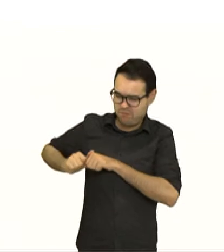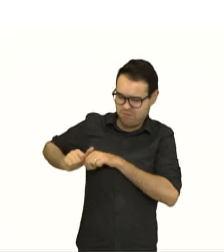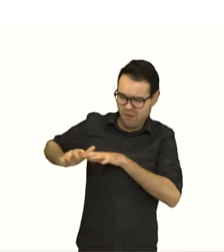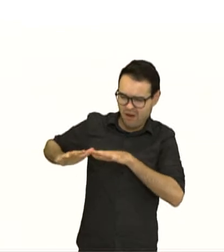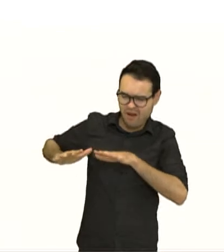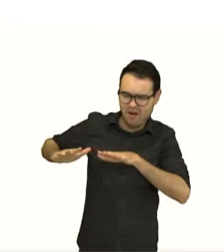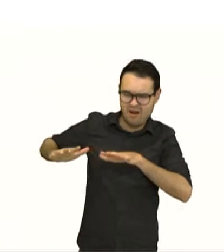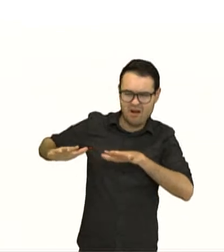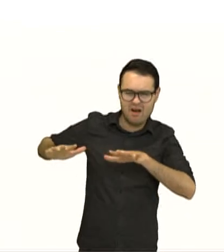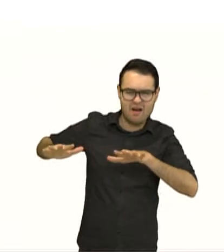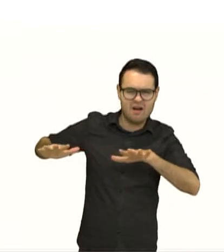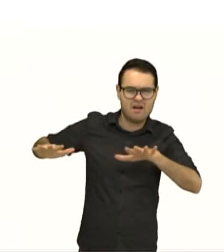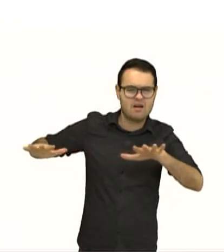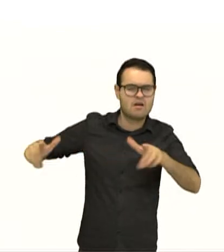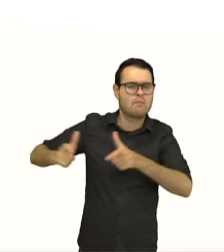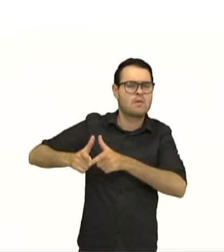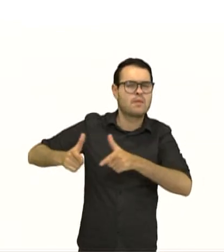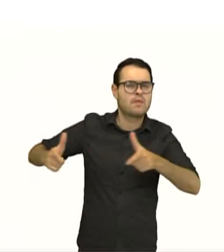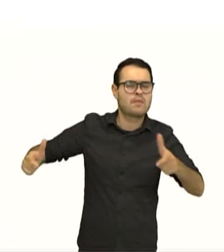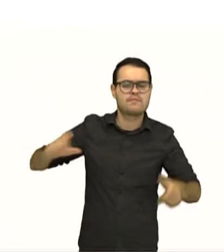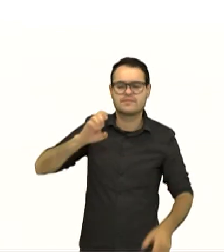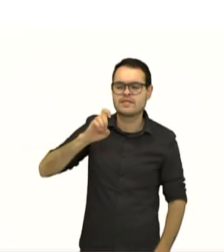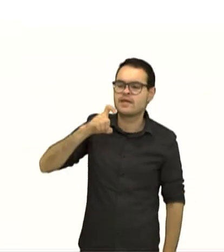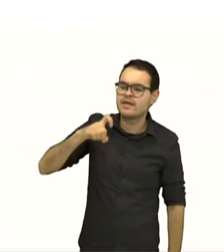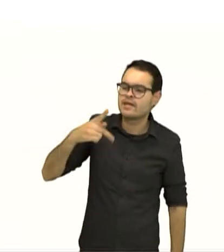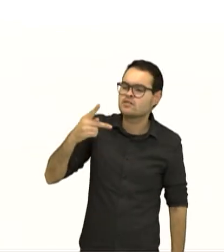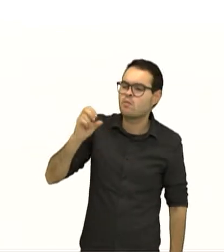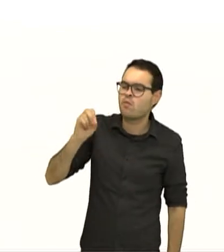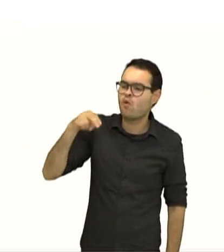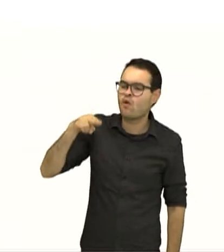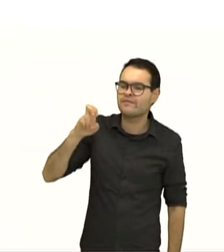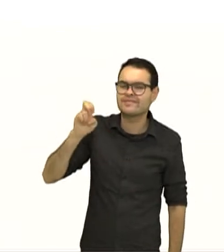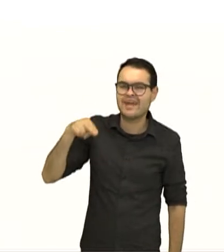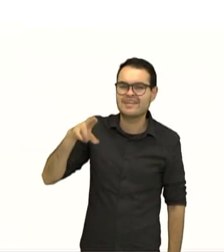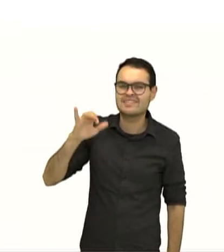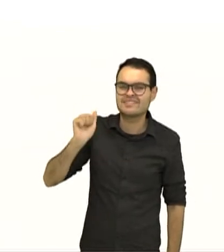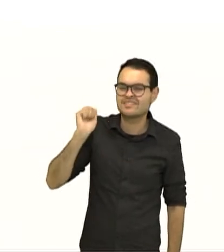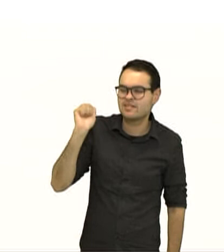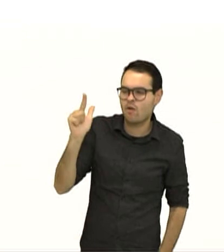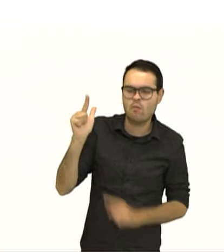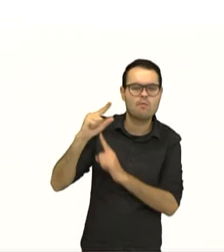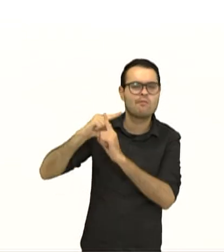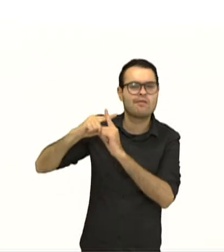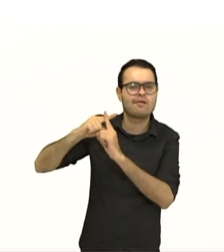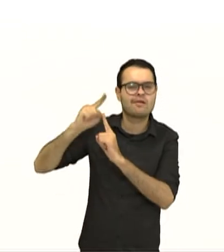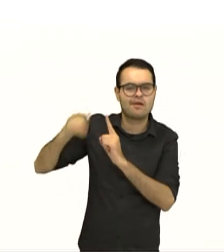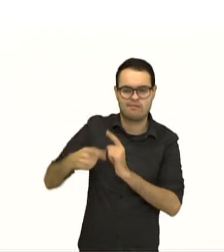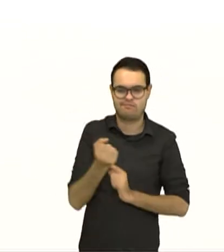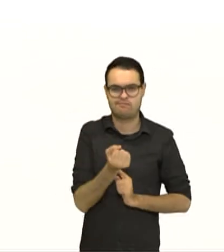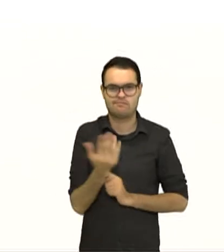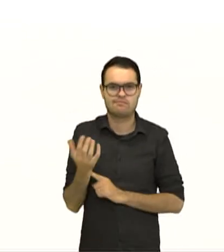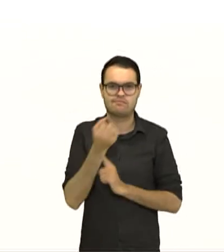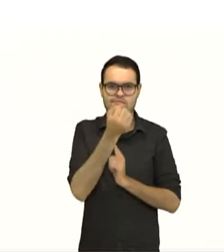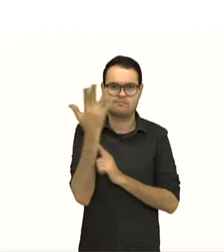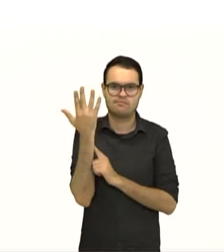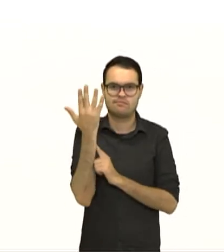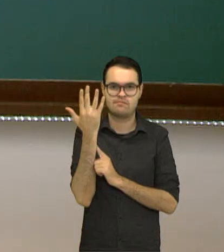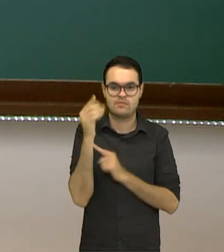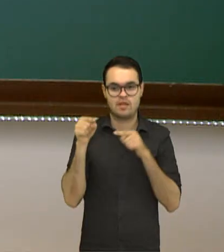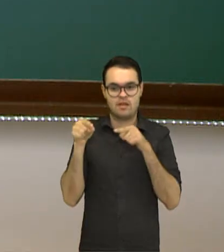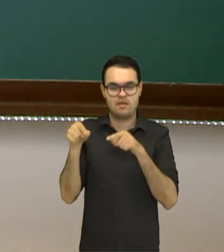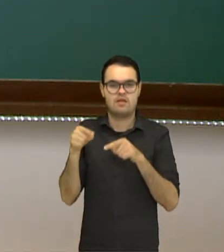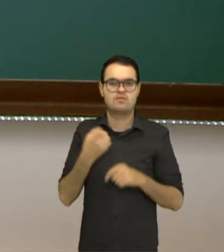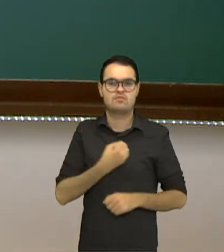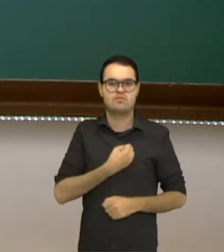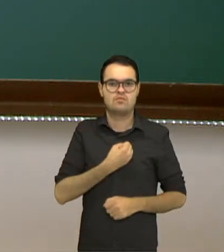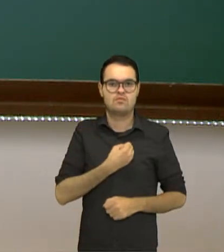de exponencial. Por que que esse crescimento é exponencial? Porque vem da potenciação, do expoente,